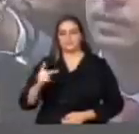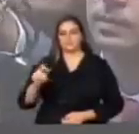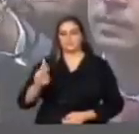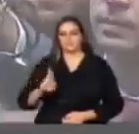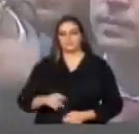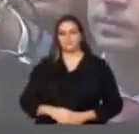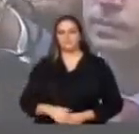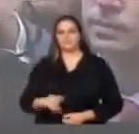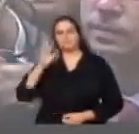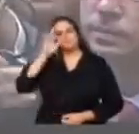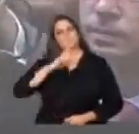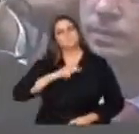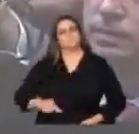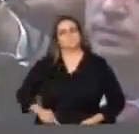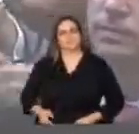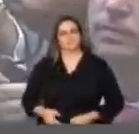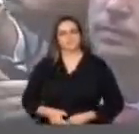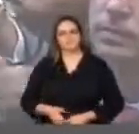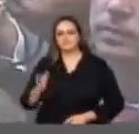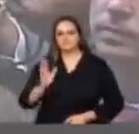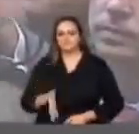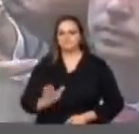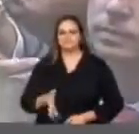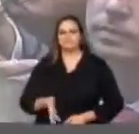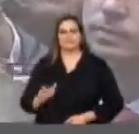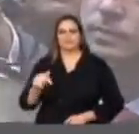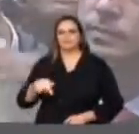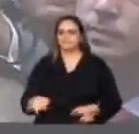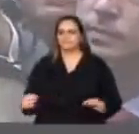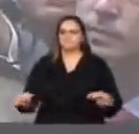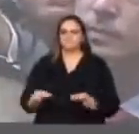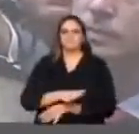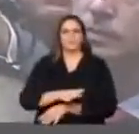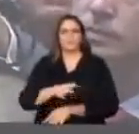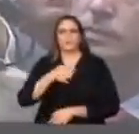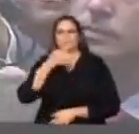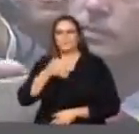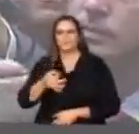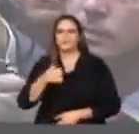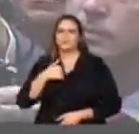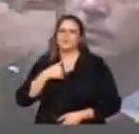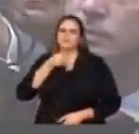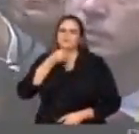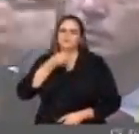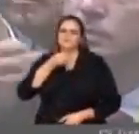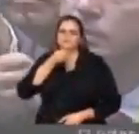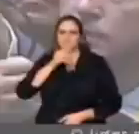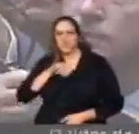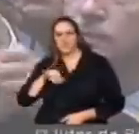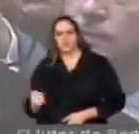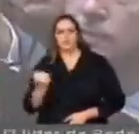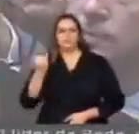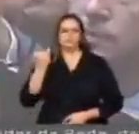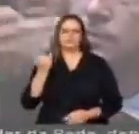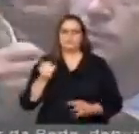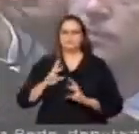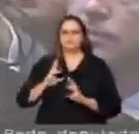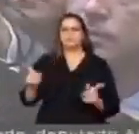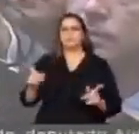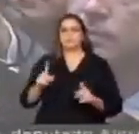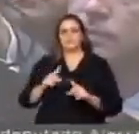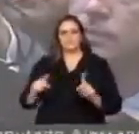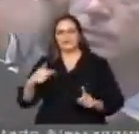presidente, com a posição já consolidada aqui de plenário, eu poderia ser oportunista, não sou, em